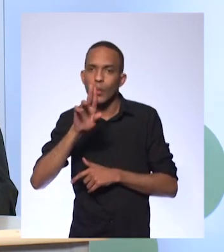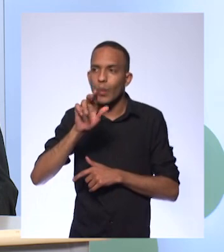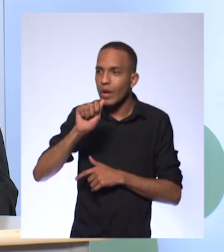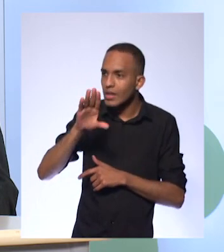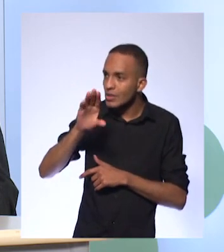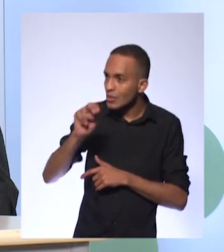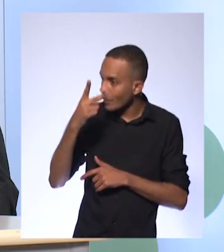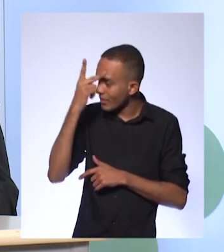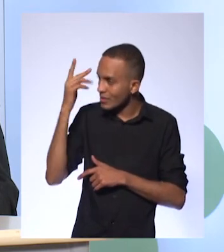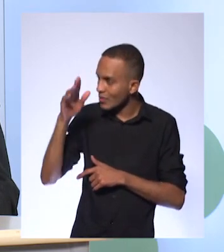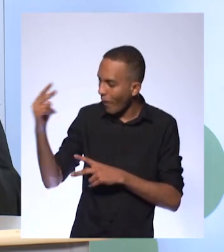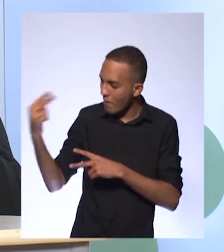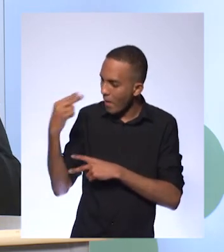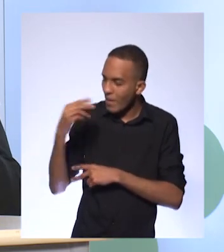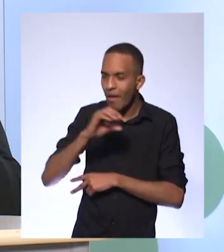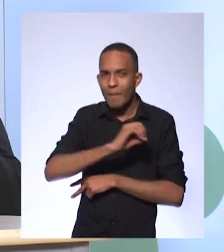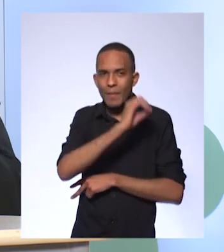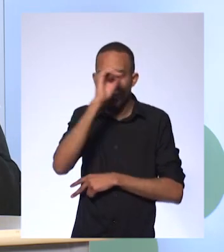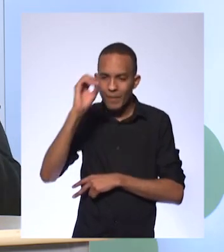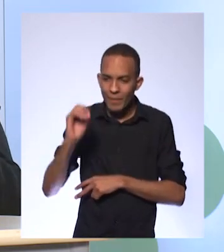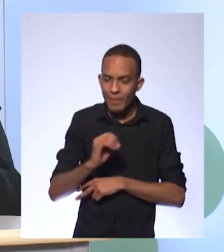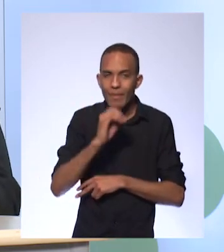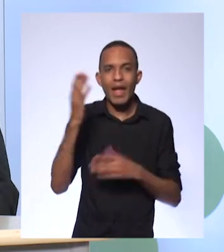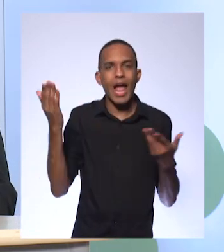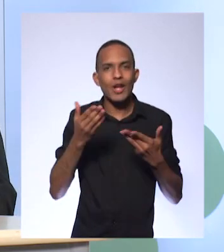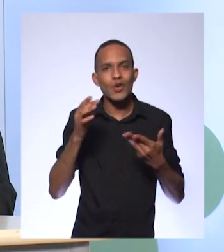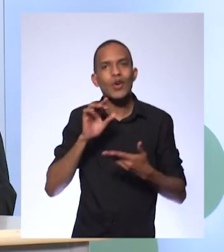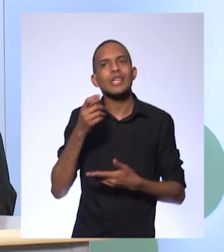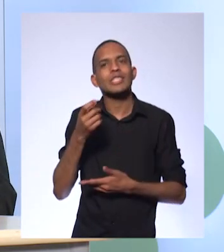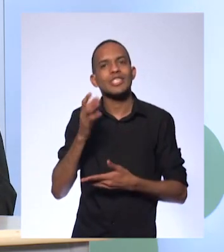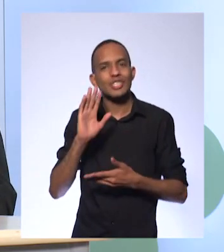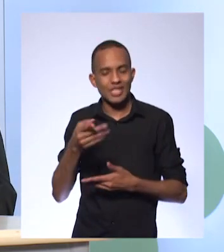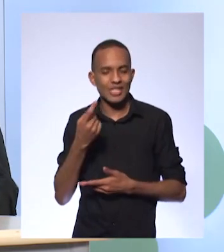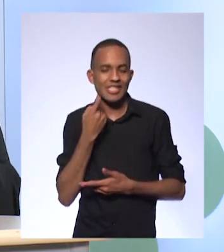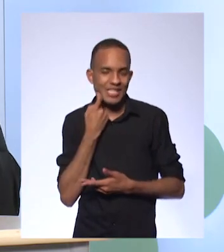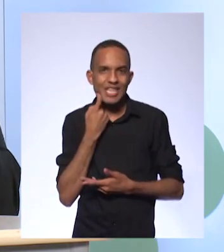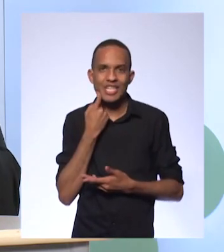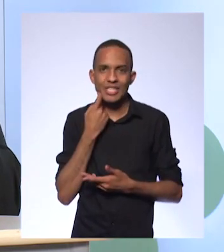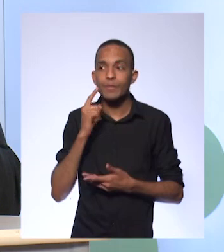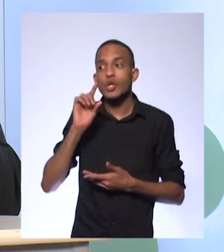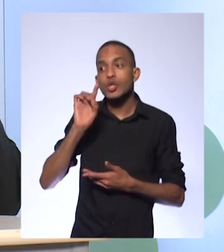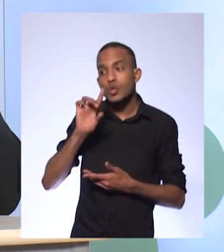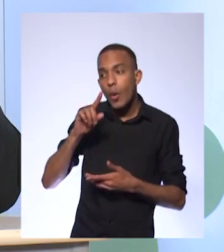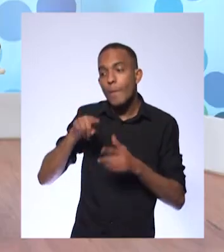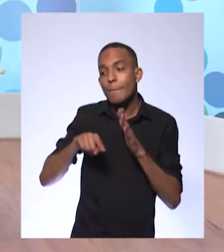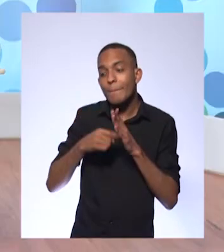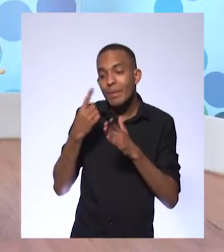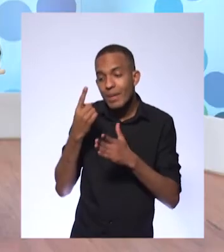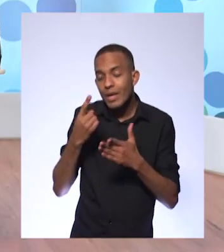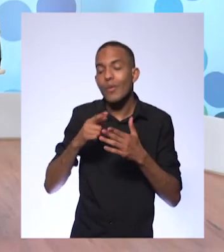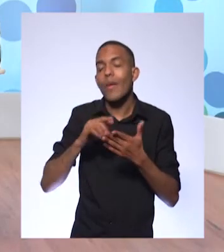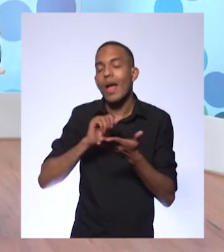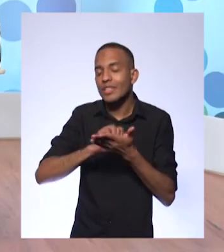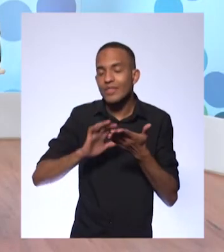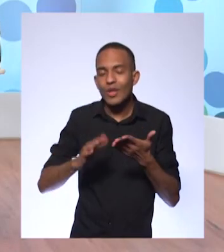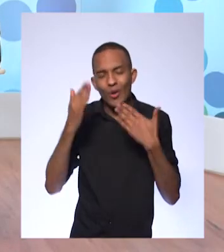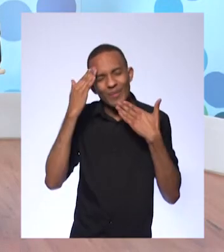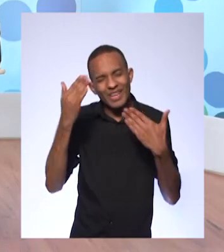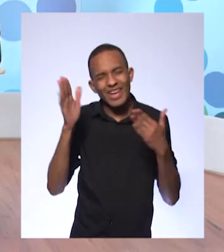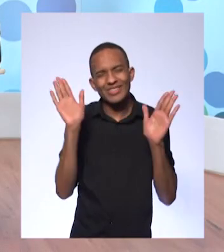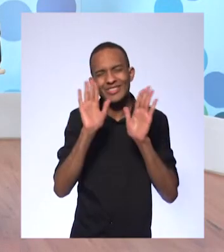no Centro de Mídias. E olha, sextou só depois das atividades. Avalie a aula, obrigado e até a próxima